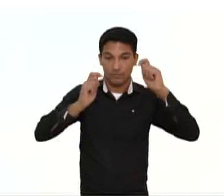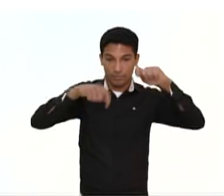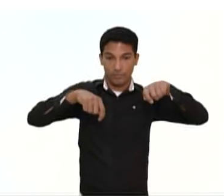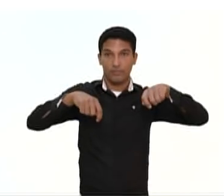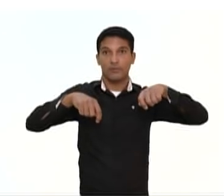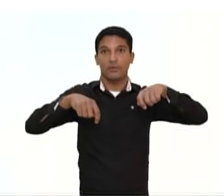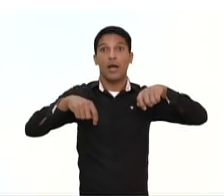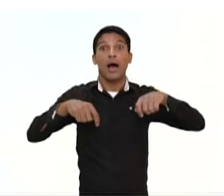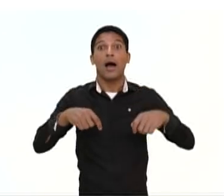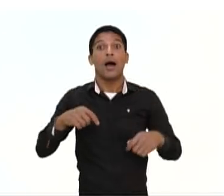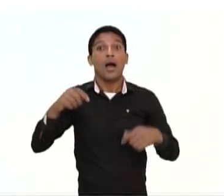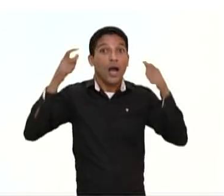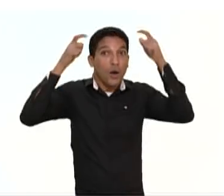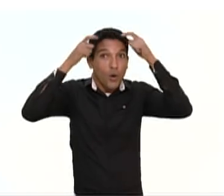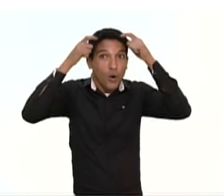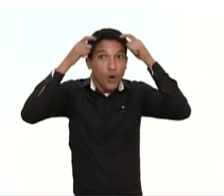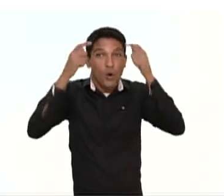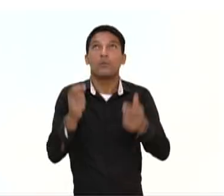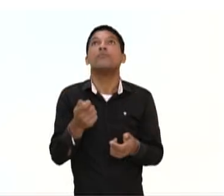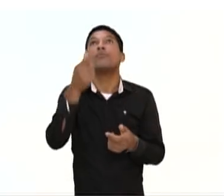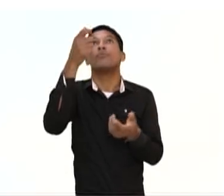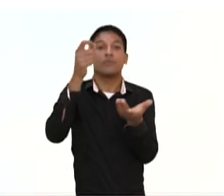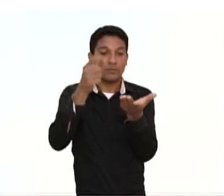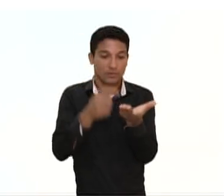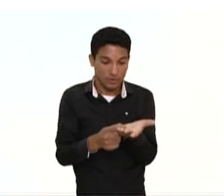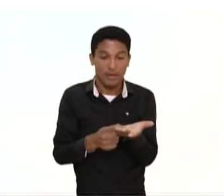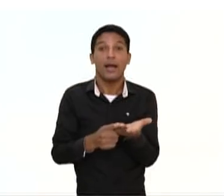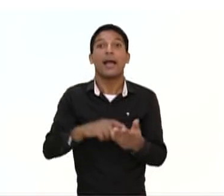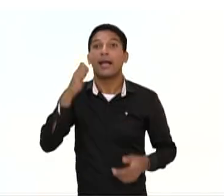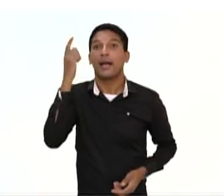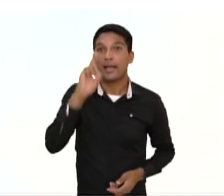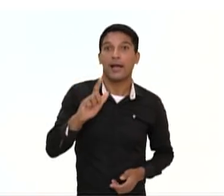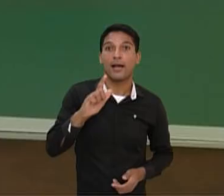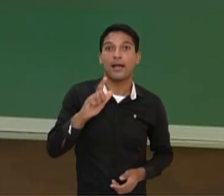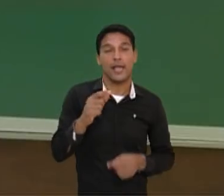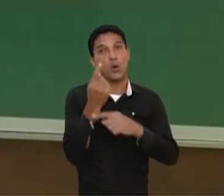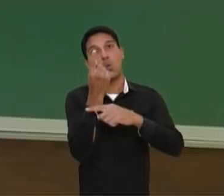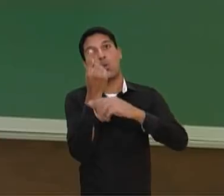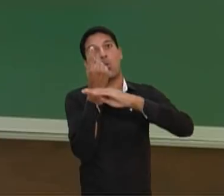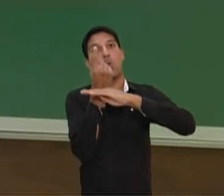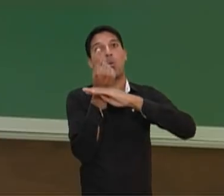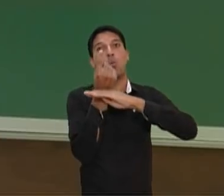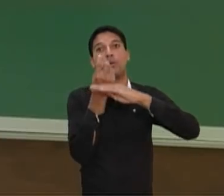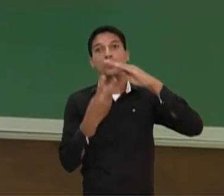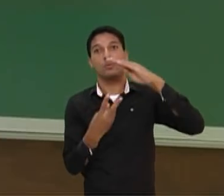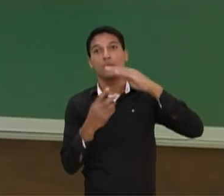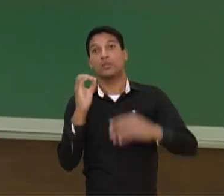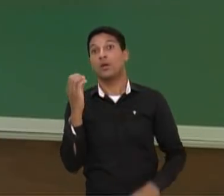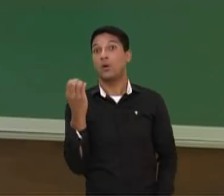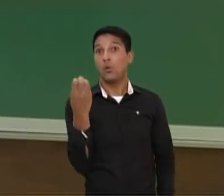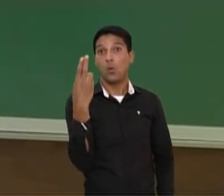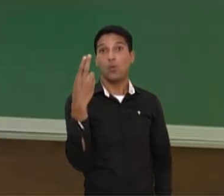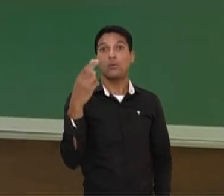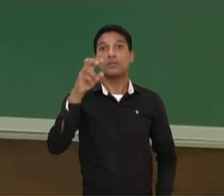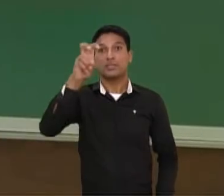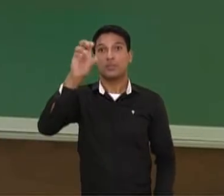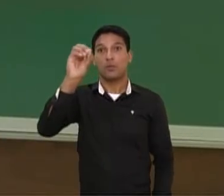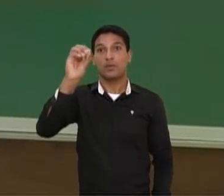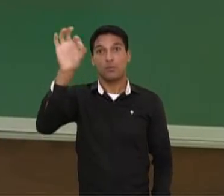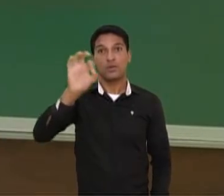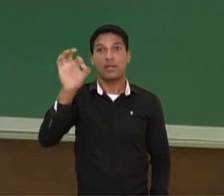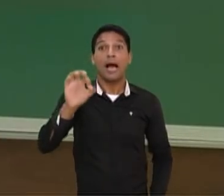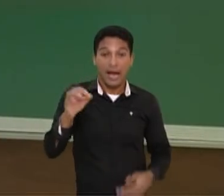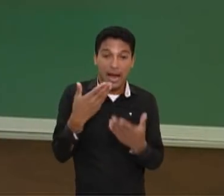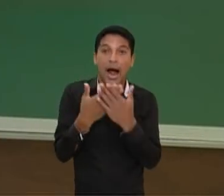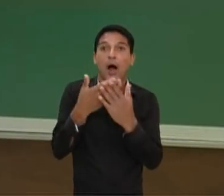Paranaense ganhar é de 1 em 2 ou de 50%. Posso apresentar a probabilidade assim, ou